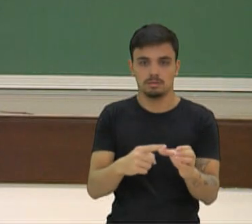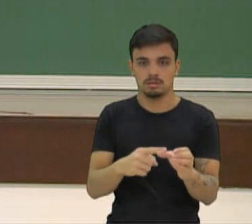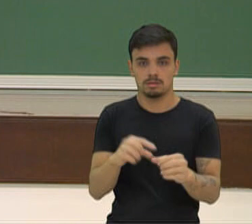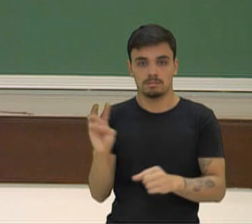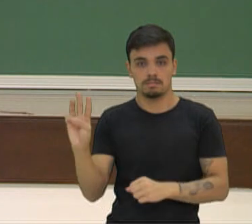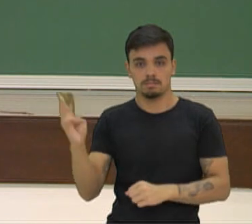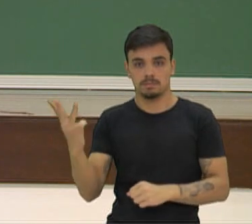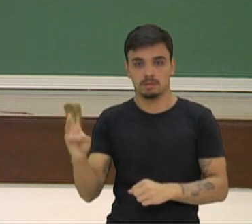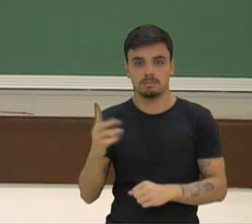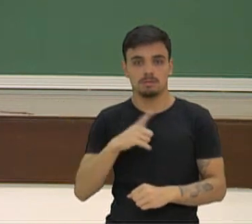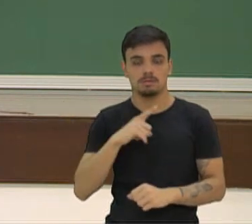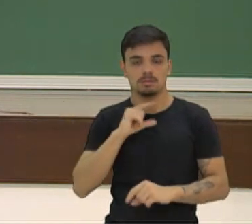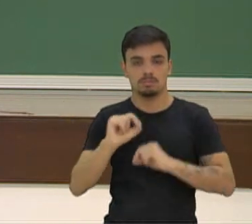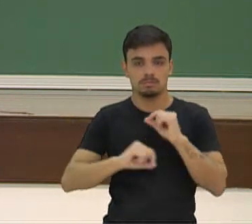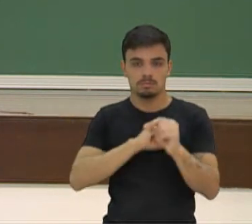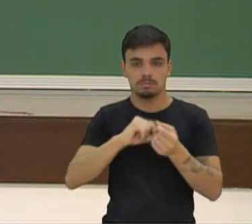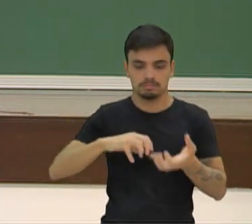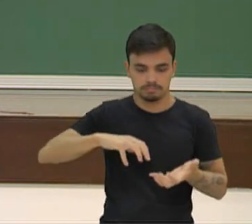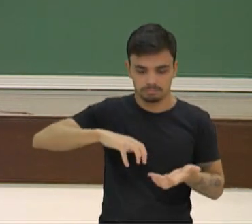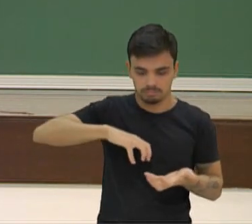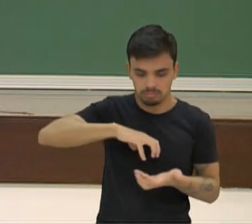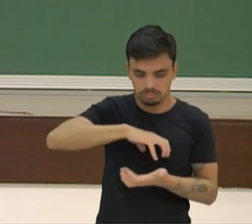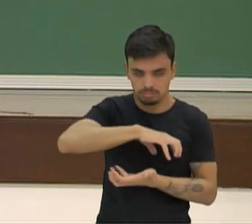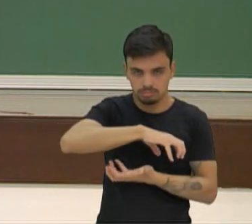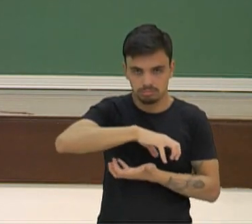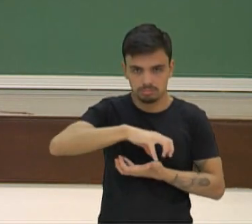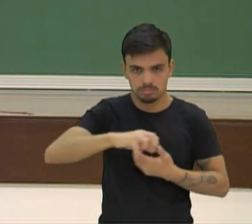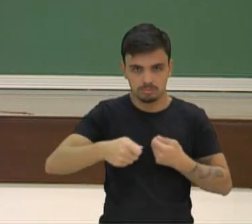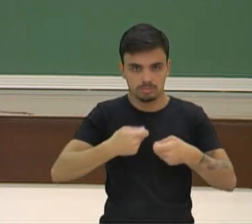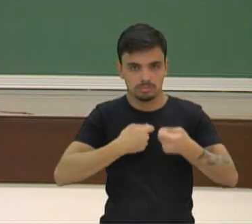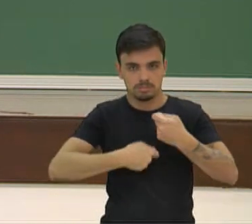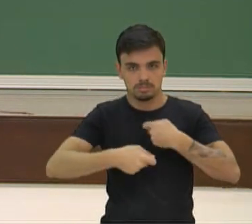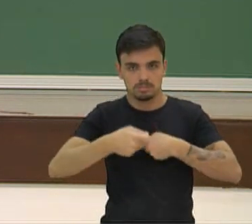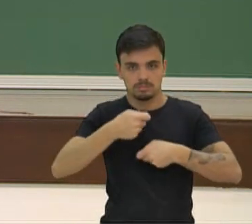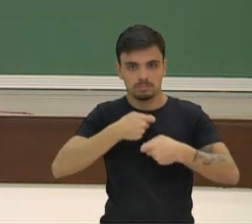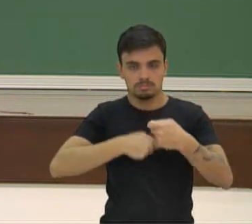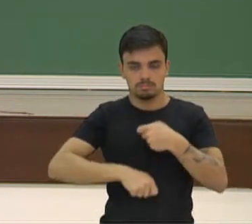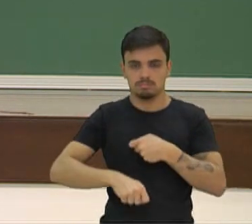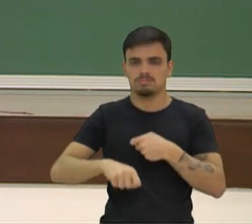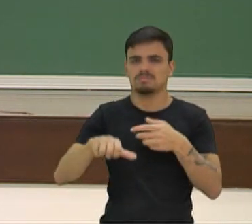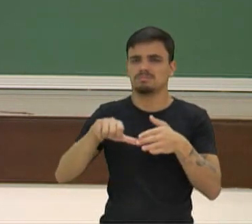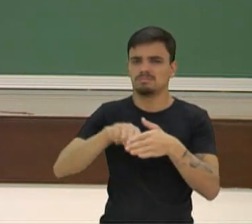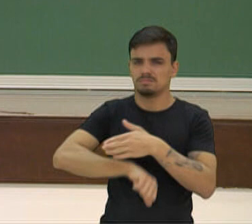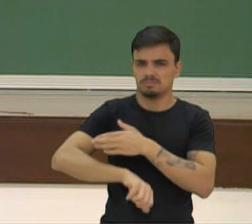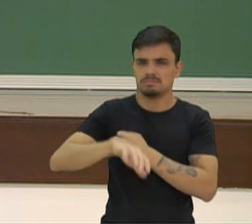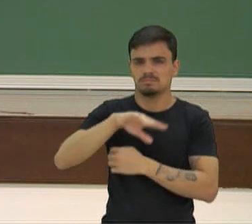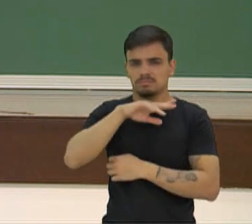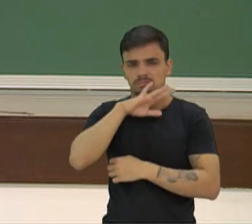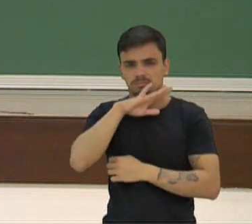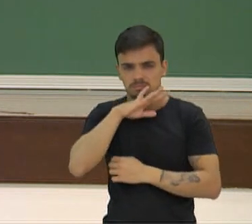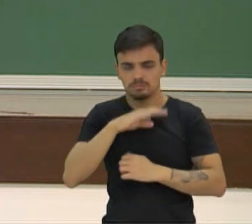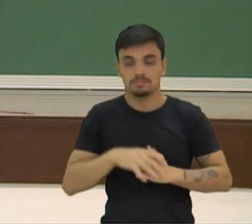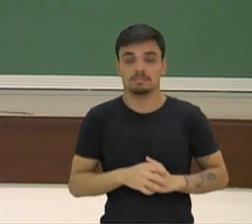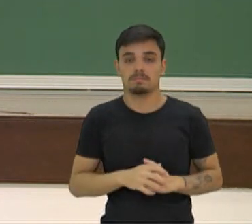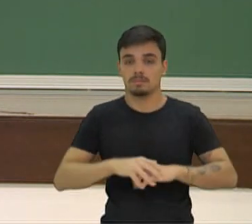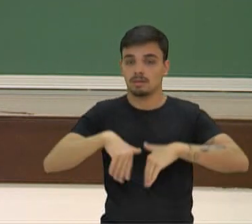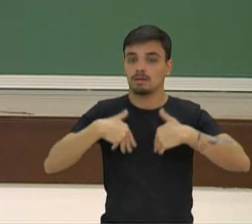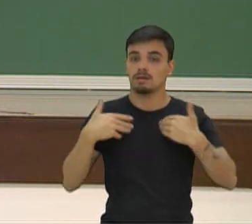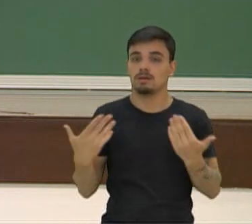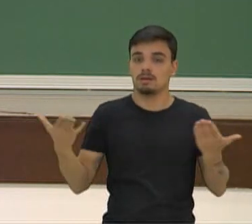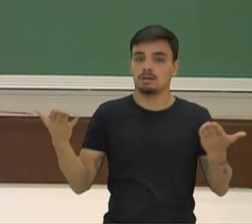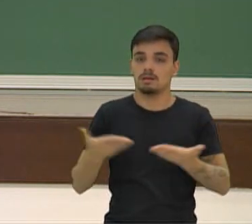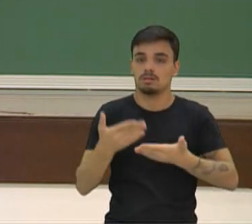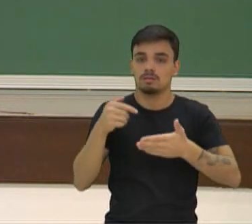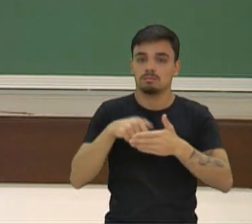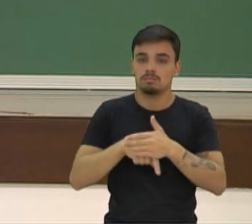passava por uma crise econômica muito terrível, tá? E vamos agora aprofundar um pouquinho